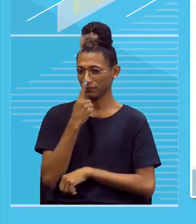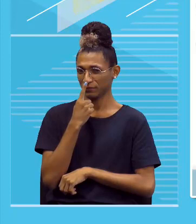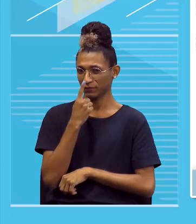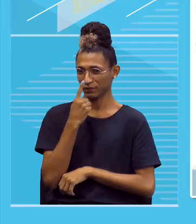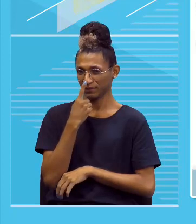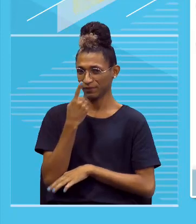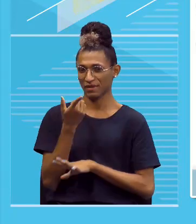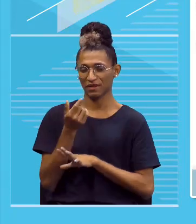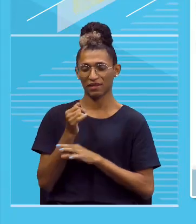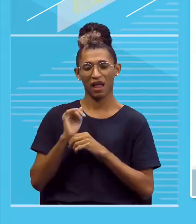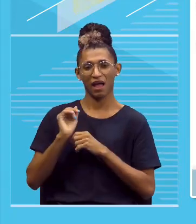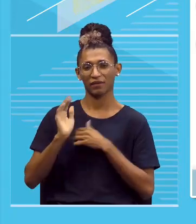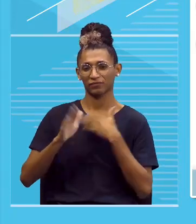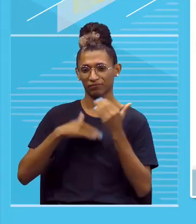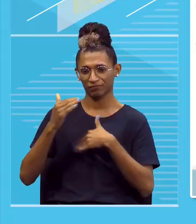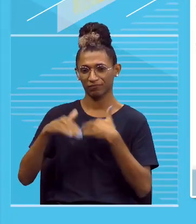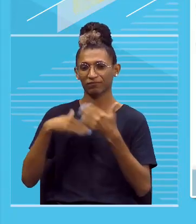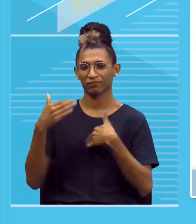avançada